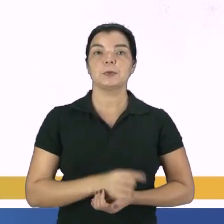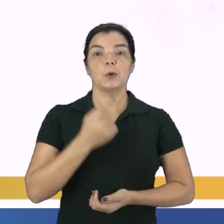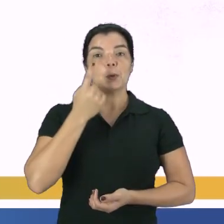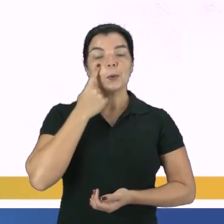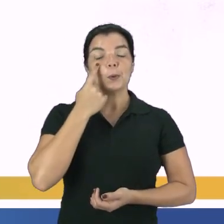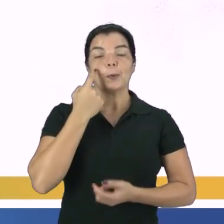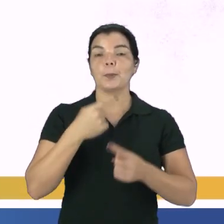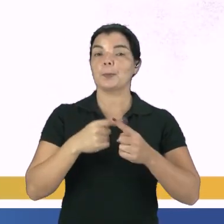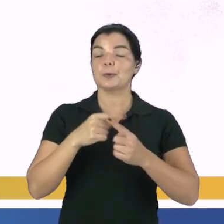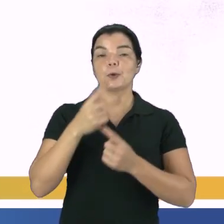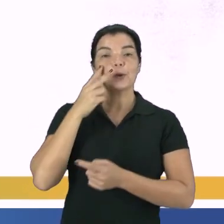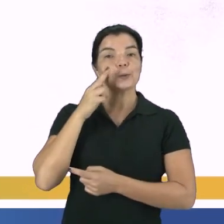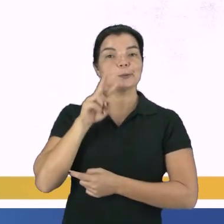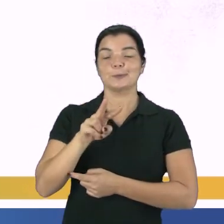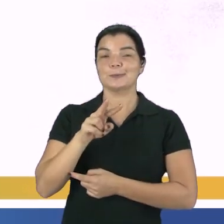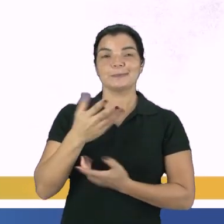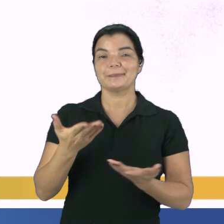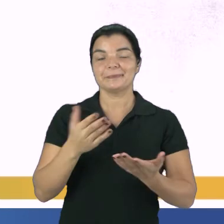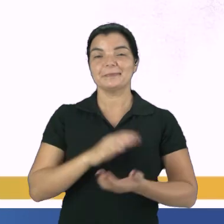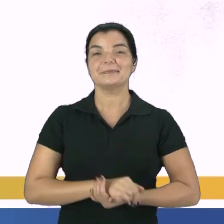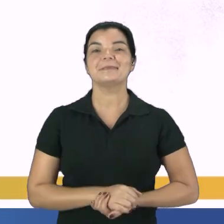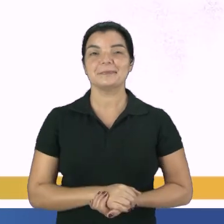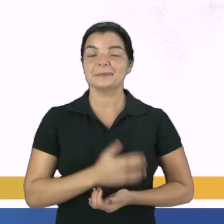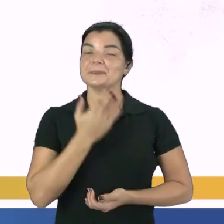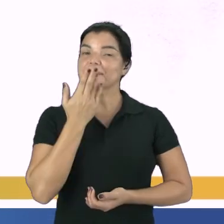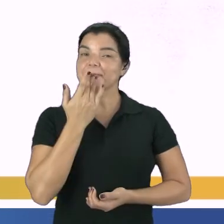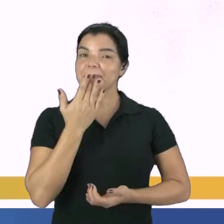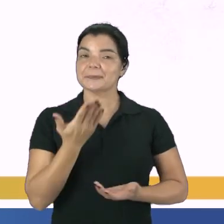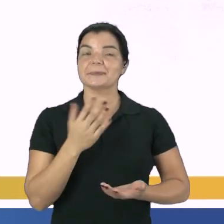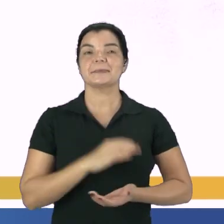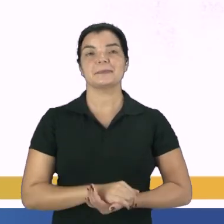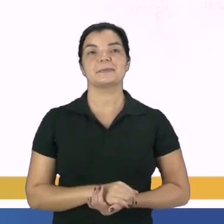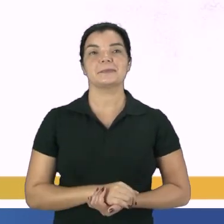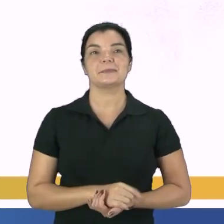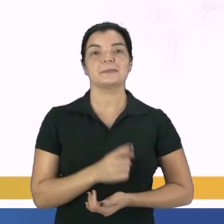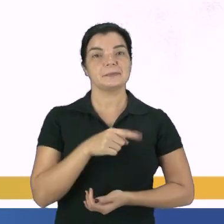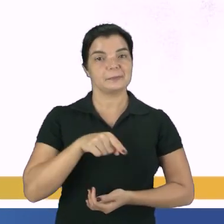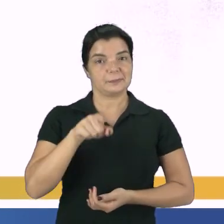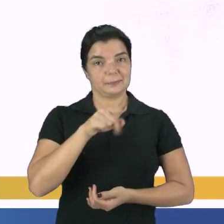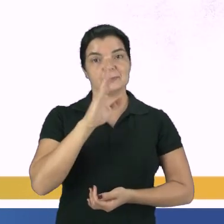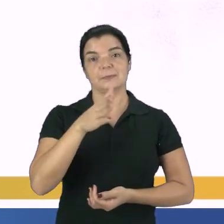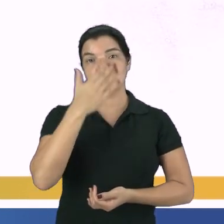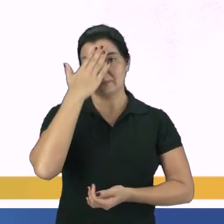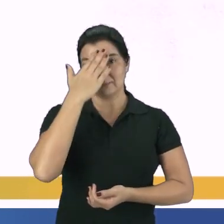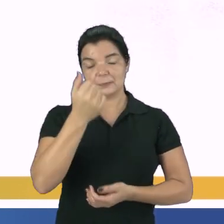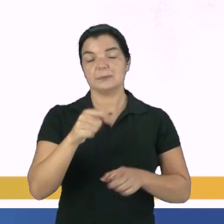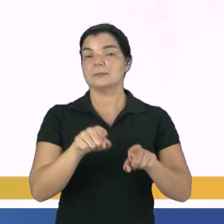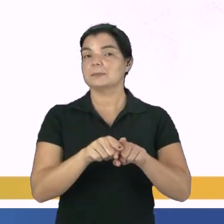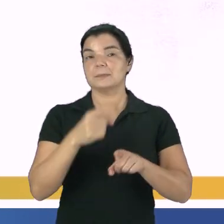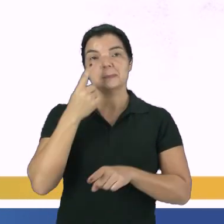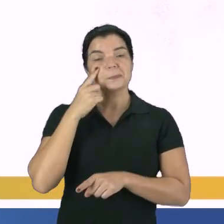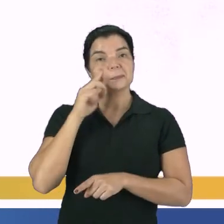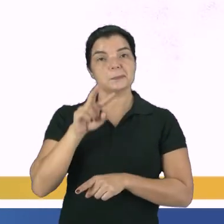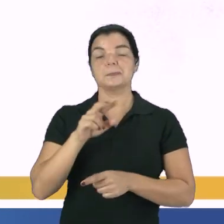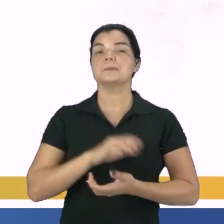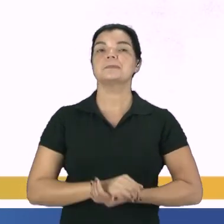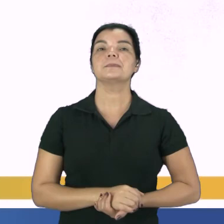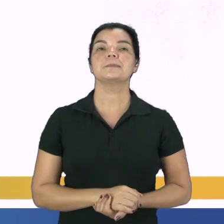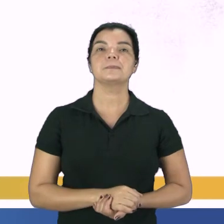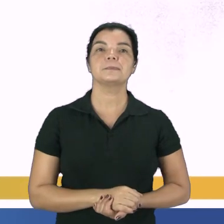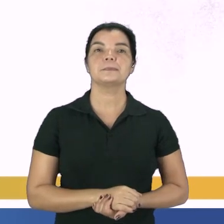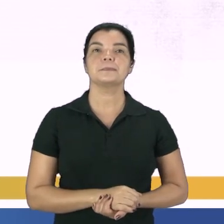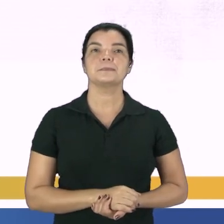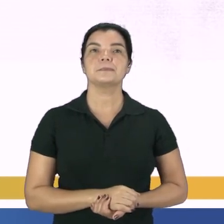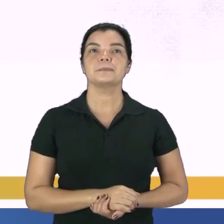descrevendo os olhos porque os olhos não dá para ver a cor, né? A menos que vocês aí já saibam, mas aí não dá para ver, então eu não descrevi os olhos,